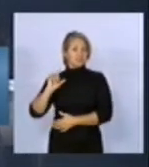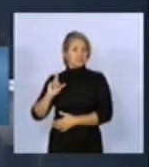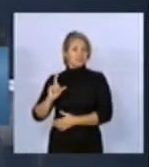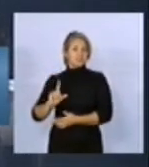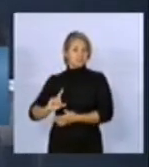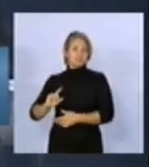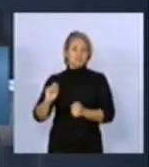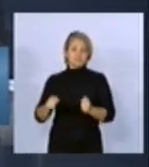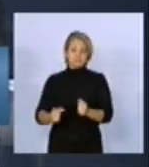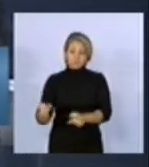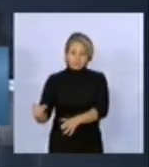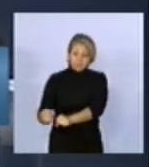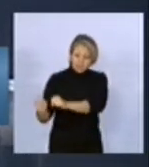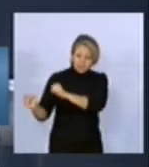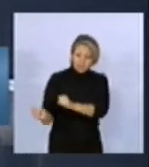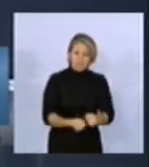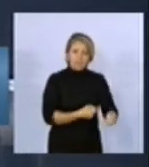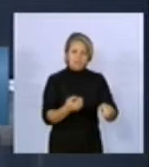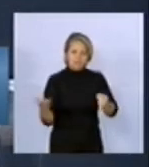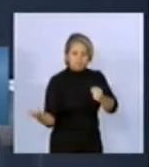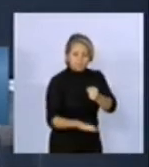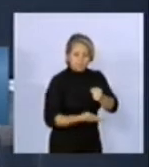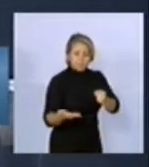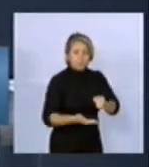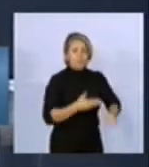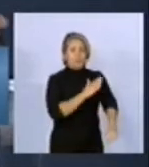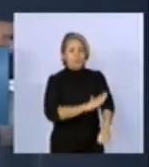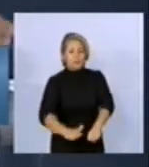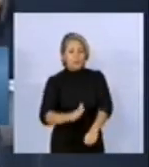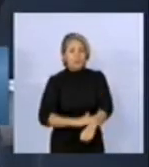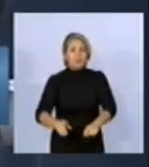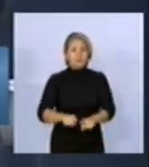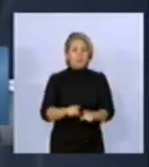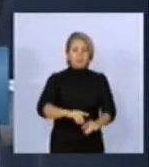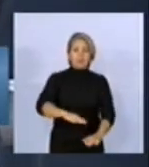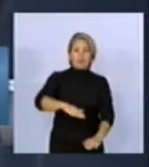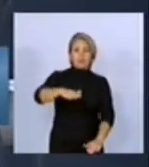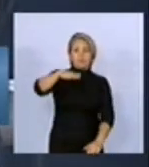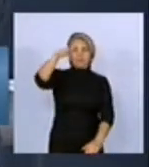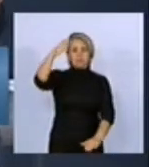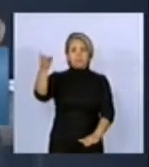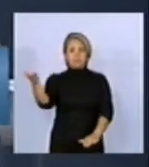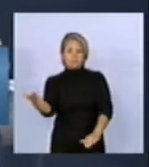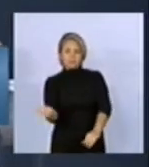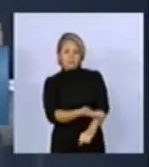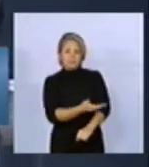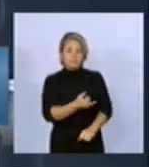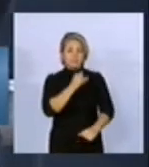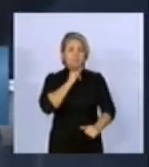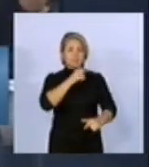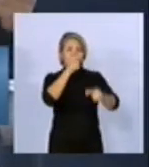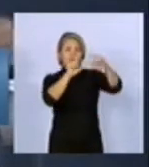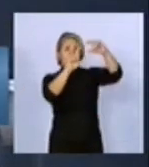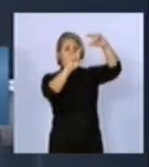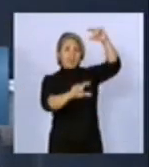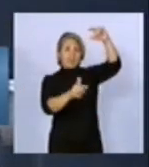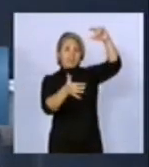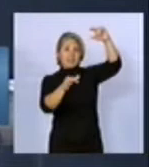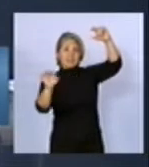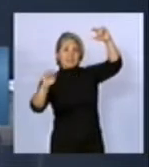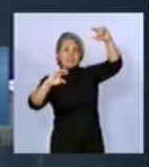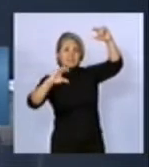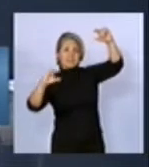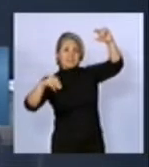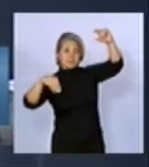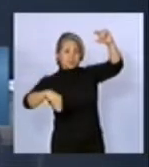ranquil da própria cana seja pela altura de corte parece que dá pouca diferença mas 10 cm uma cana um grande